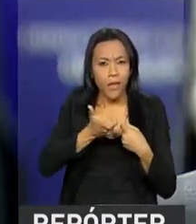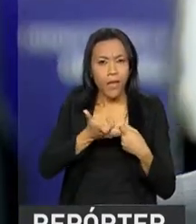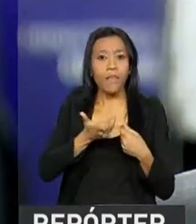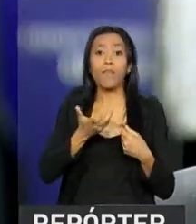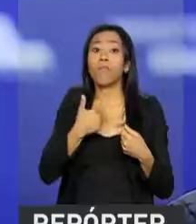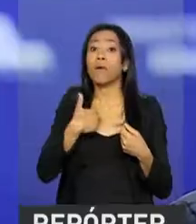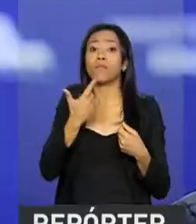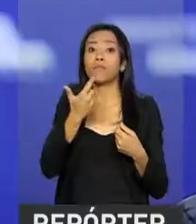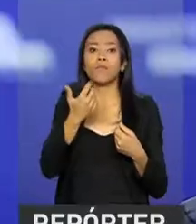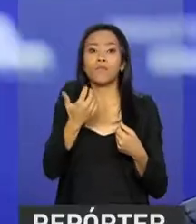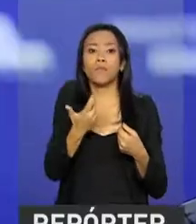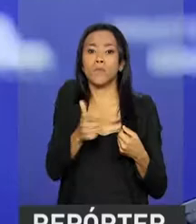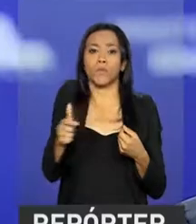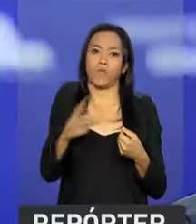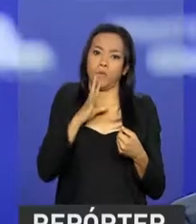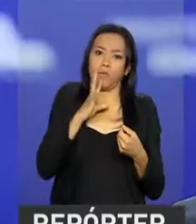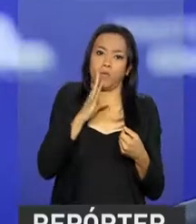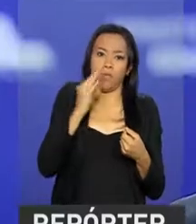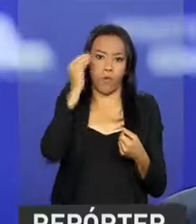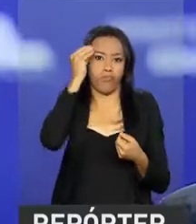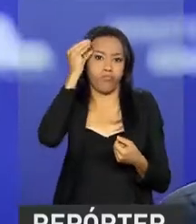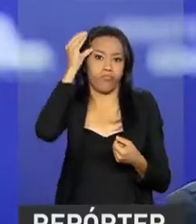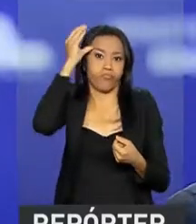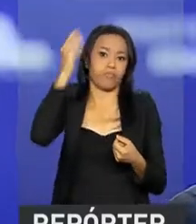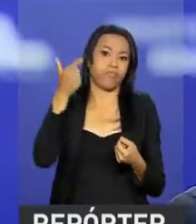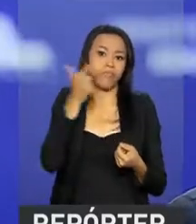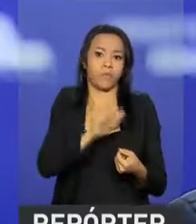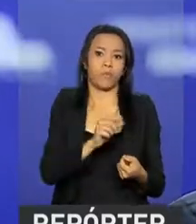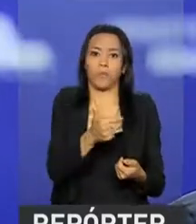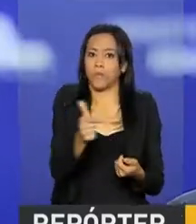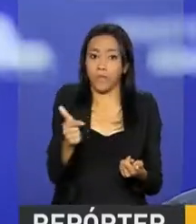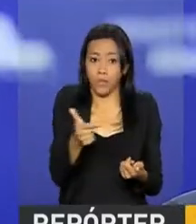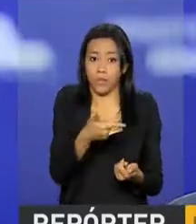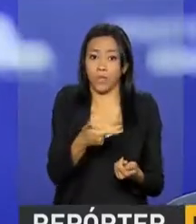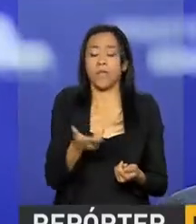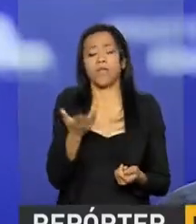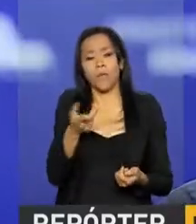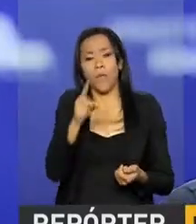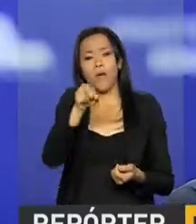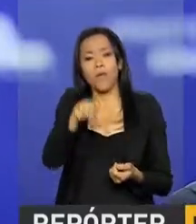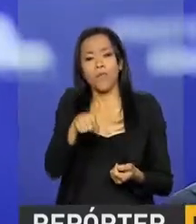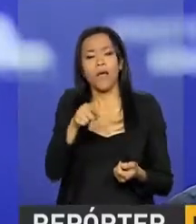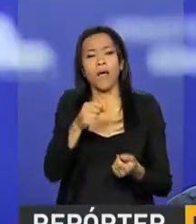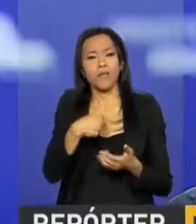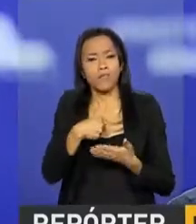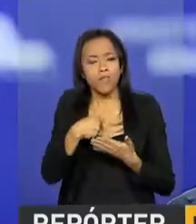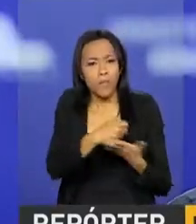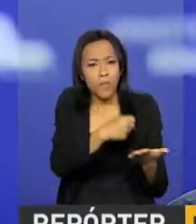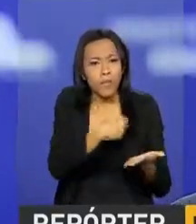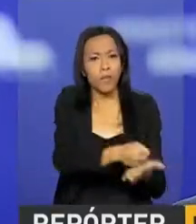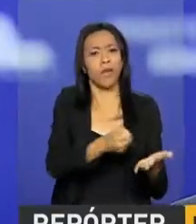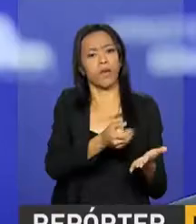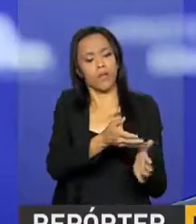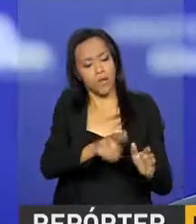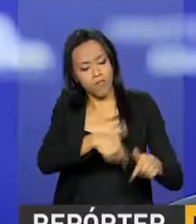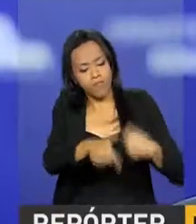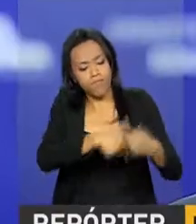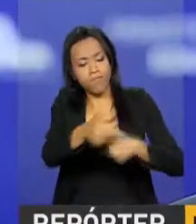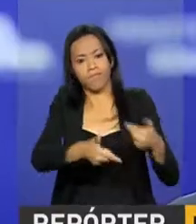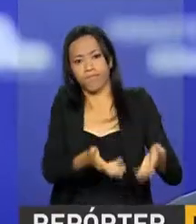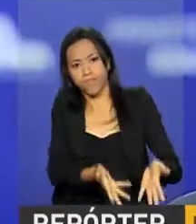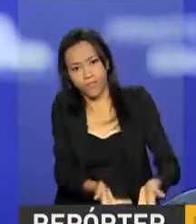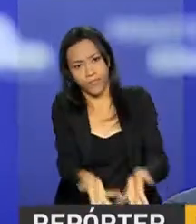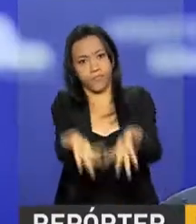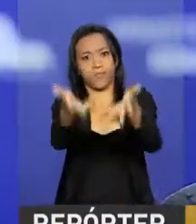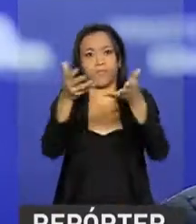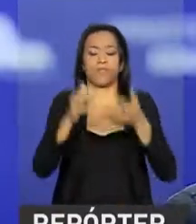e espera se que isso possa para essas pessoas gerar mais solidez no trabalho que desenvolve oportunidades